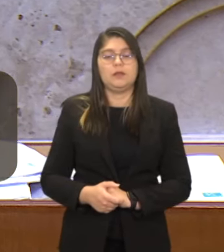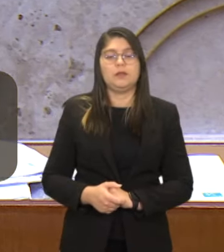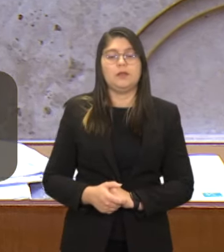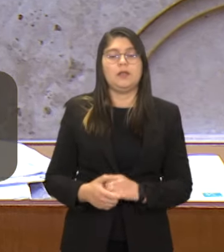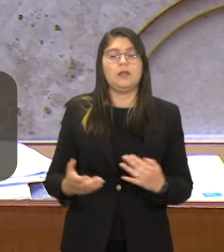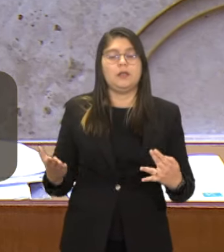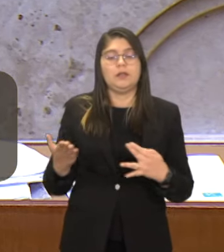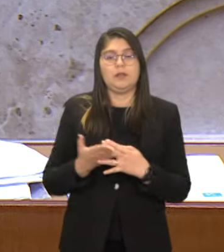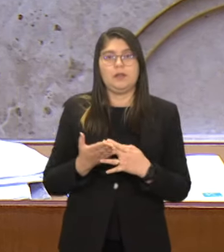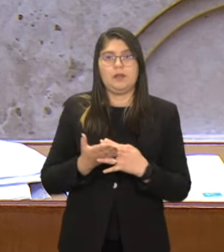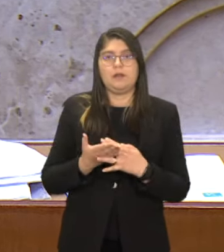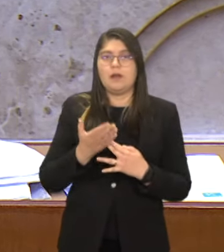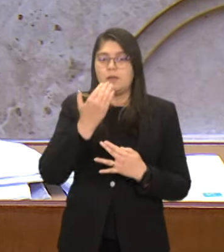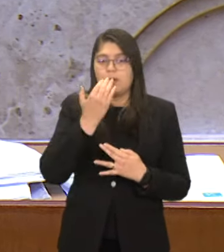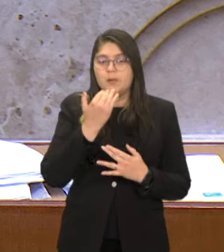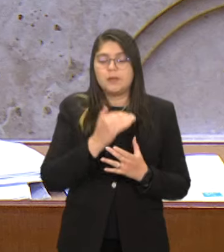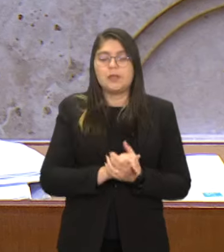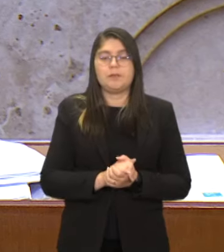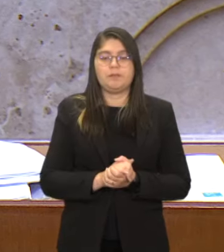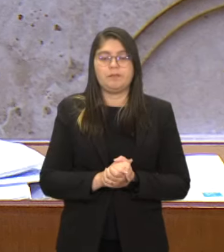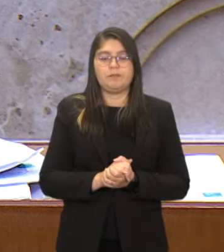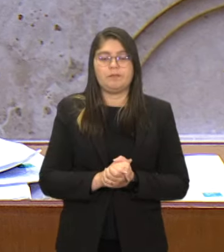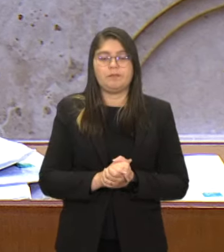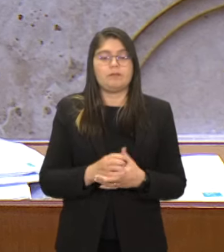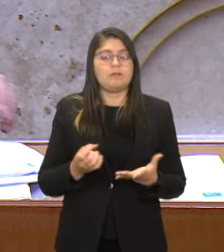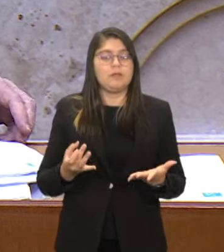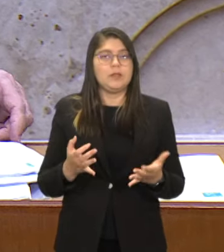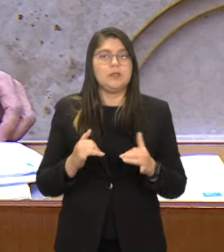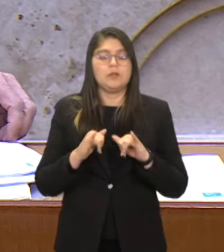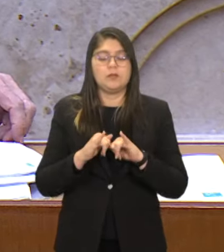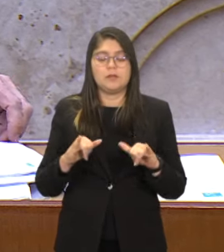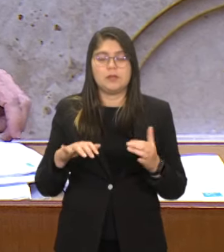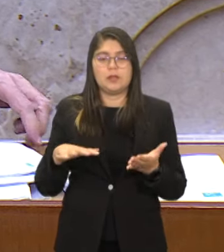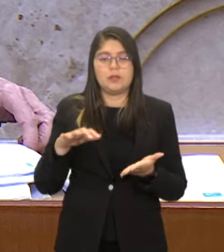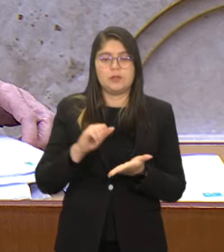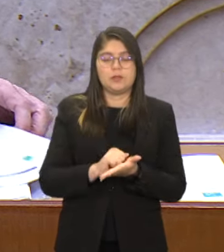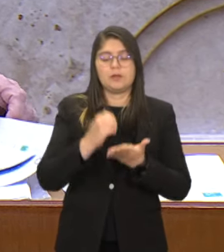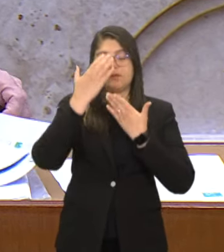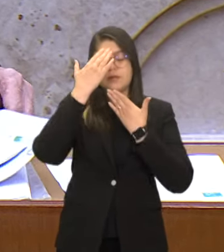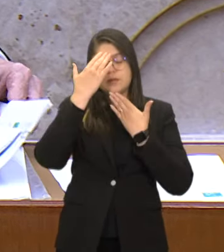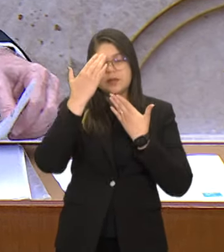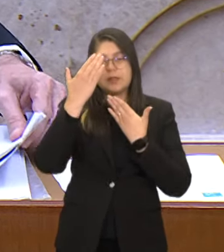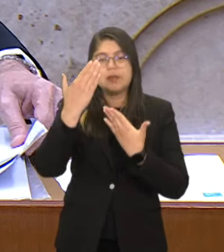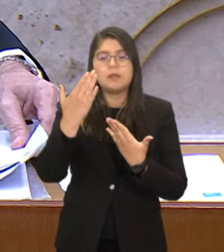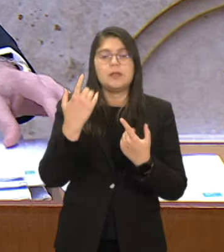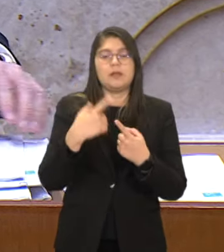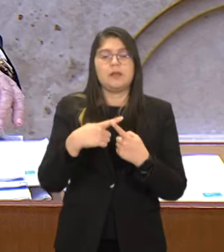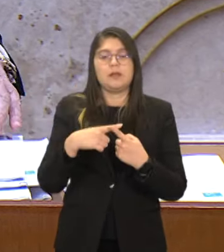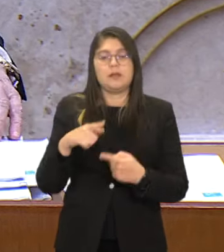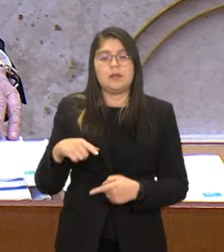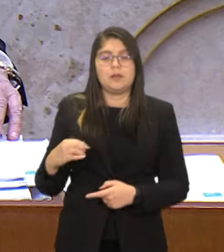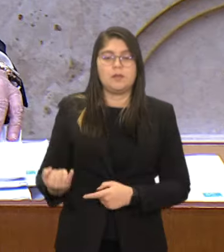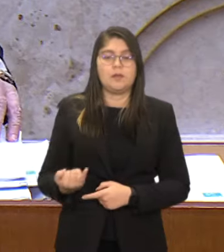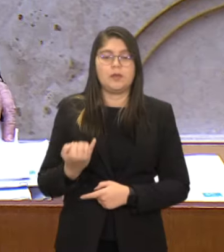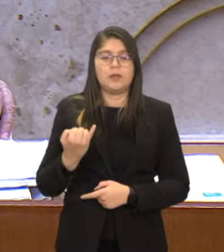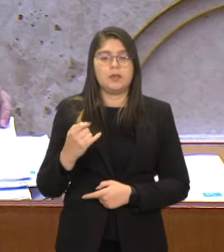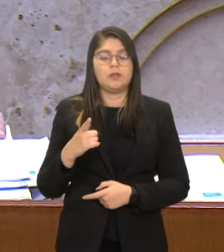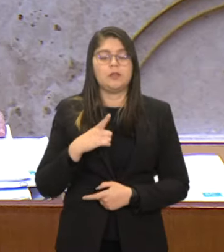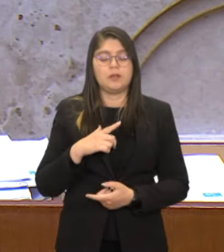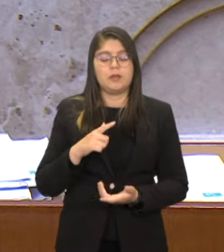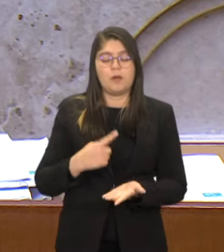para o almoço. Gostaria de apenas, uma vez mais, registrar meu agradecimento e a importância de havermos homologado